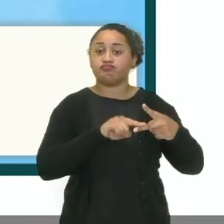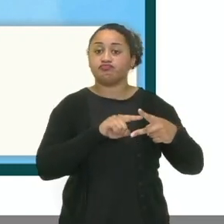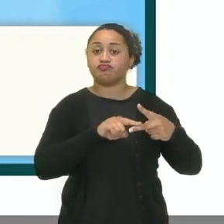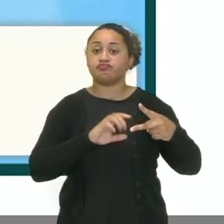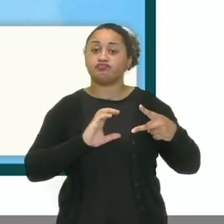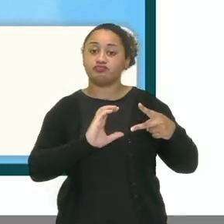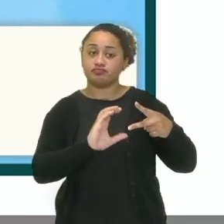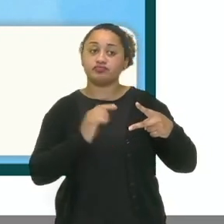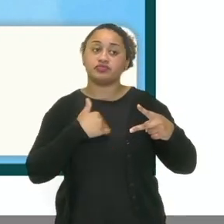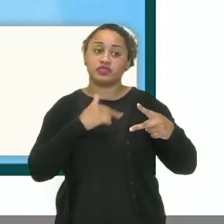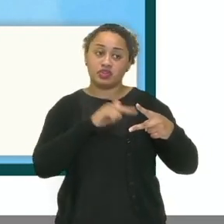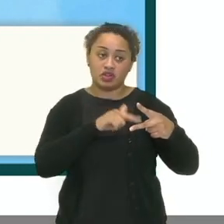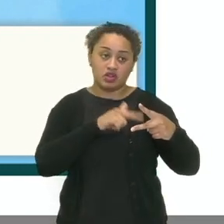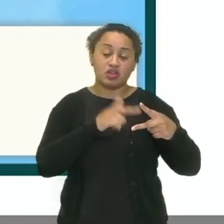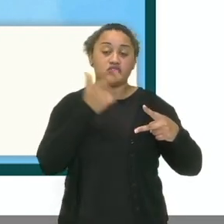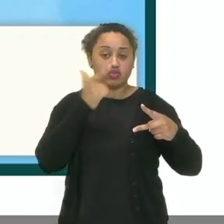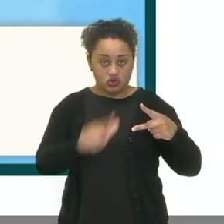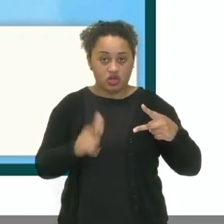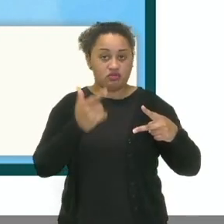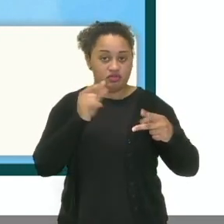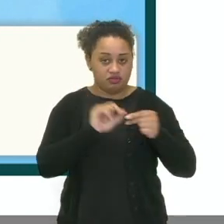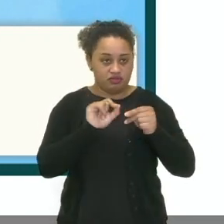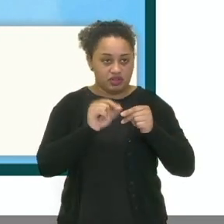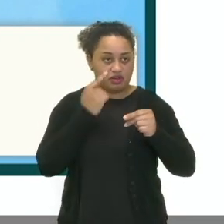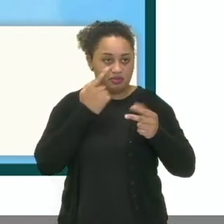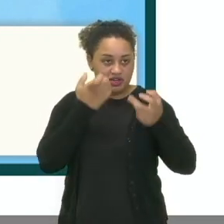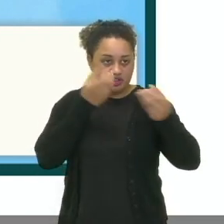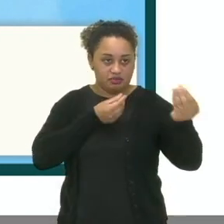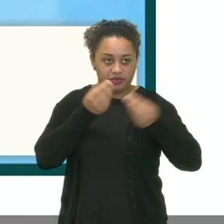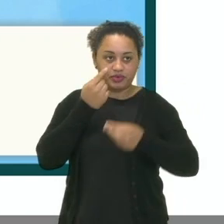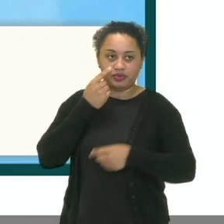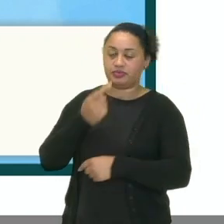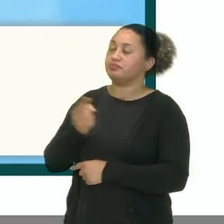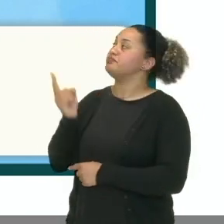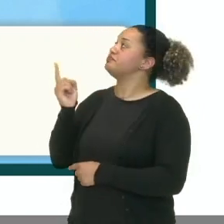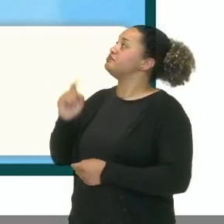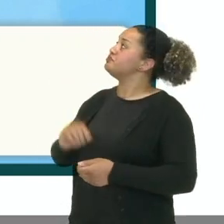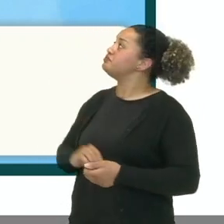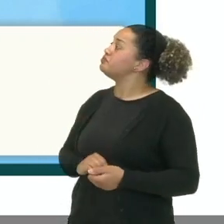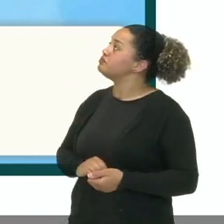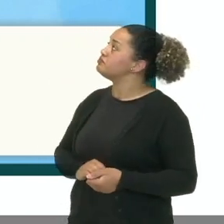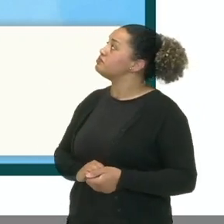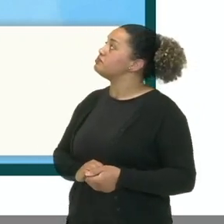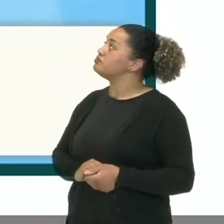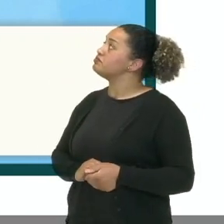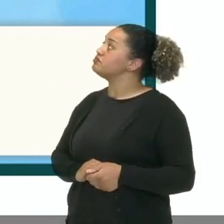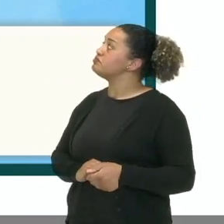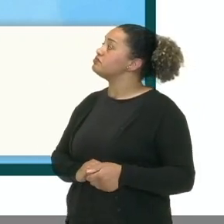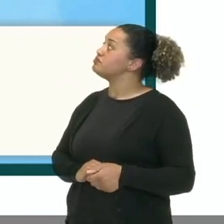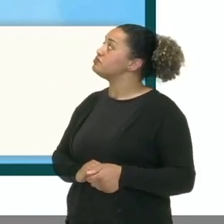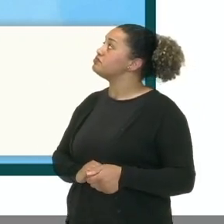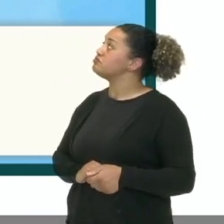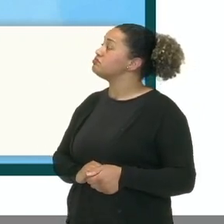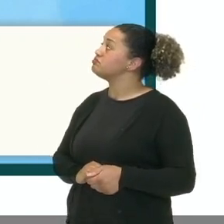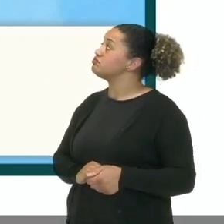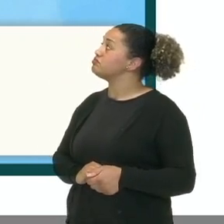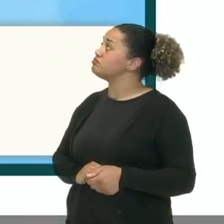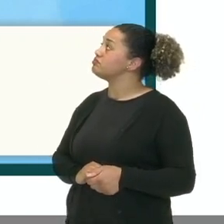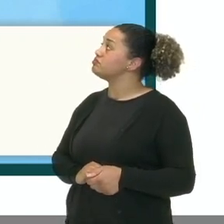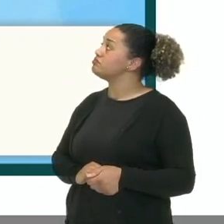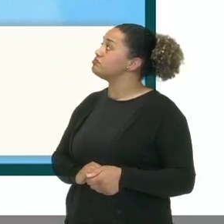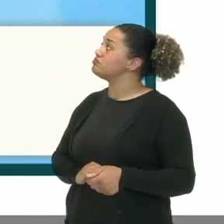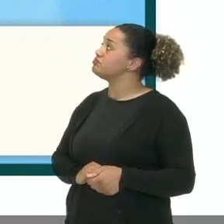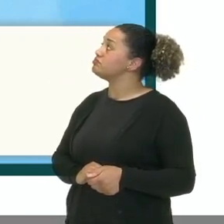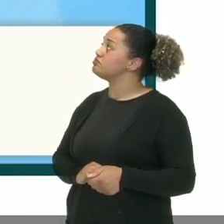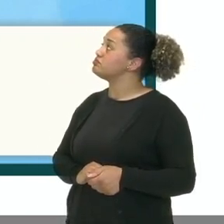Você vem e encaixa o centro no vértice daquele ângulozinho azul, encaixa, para verificar, estende aqui, ó, e vamos ver onde